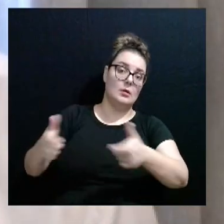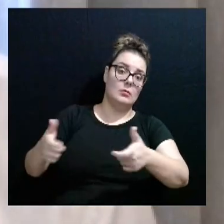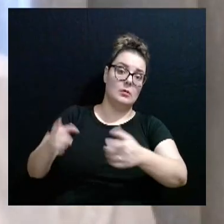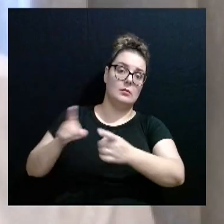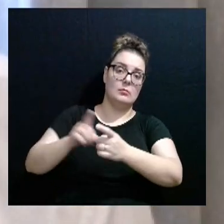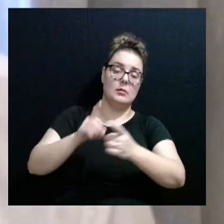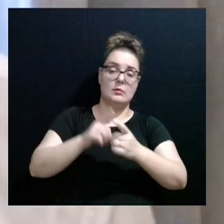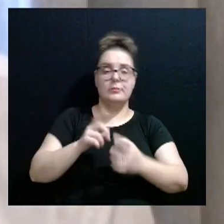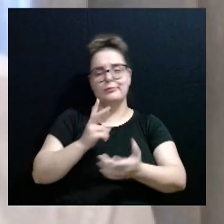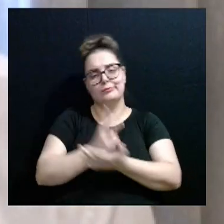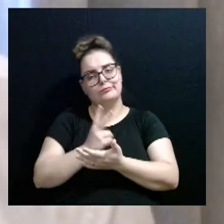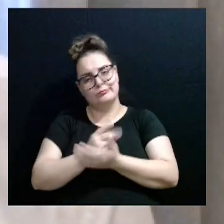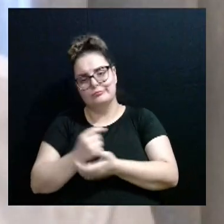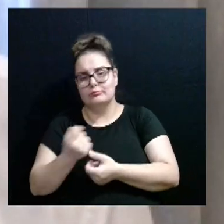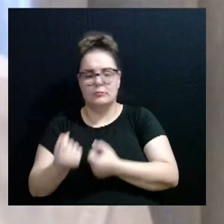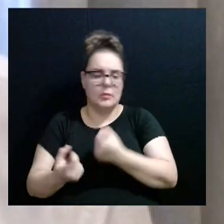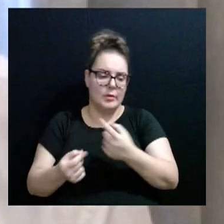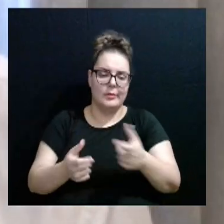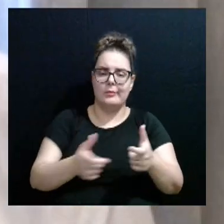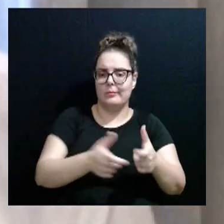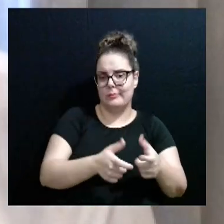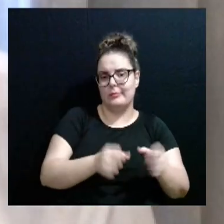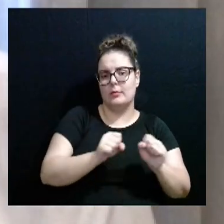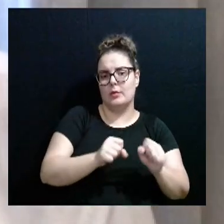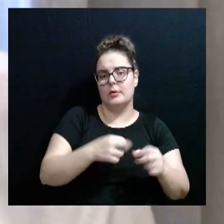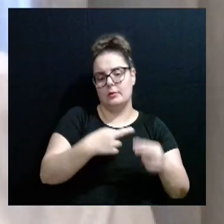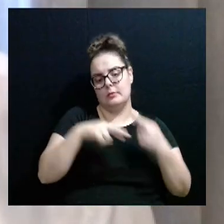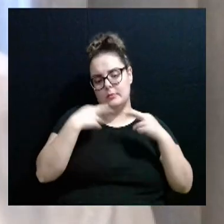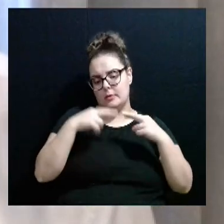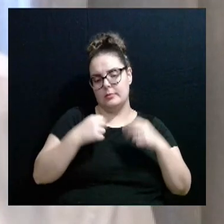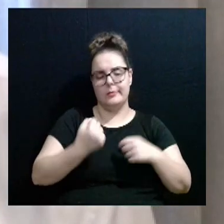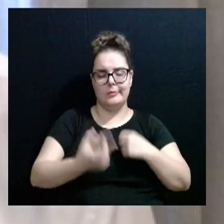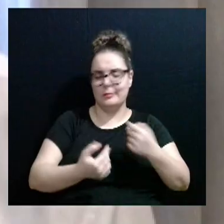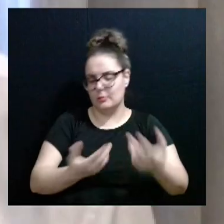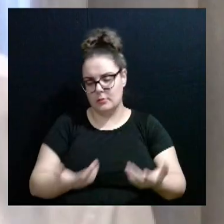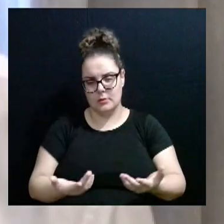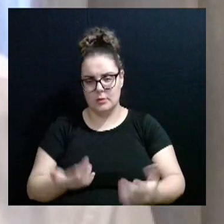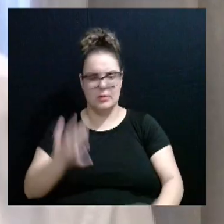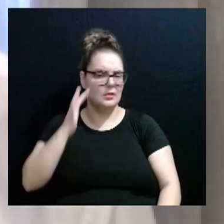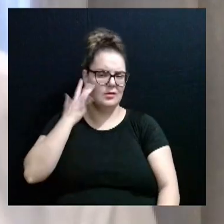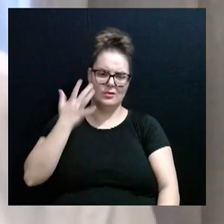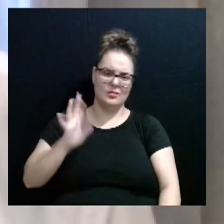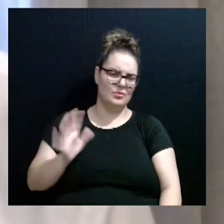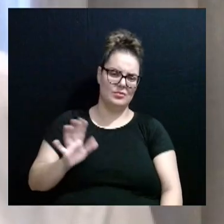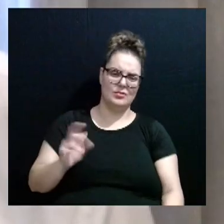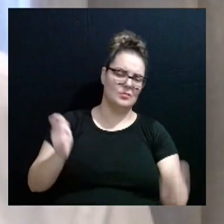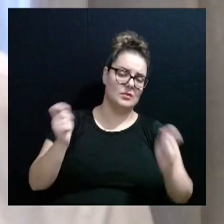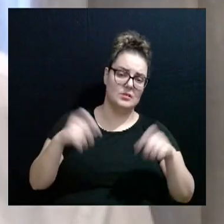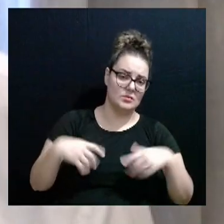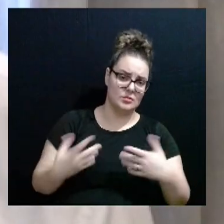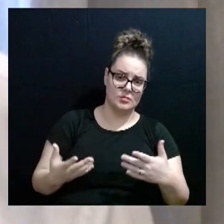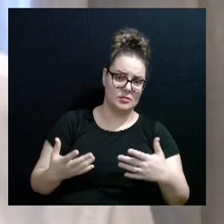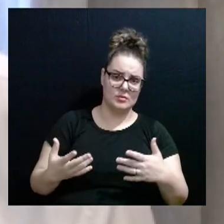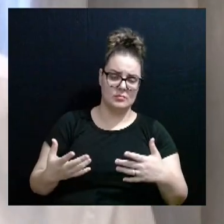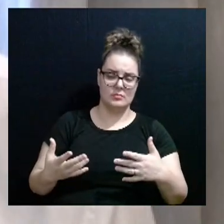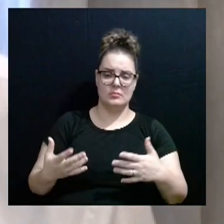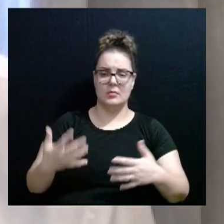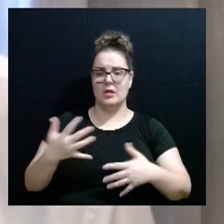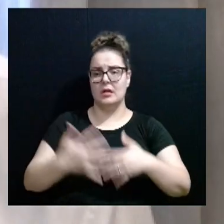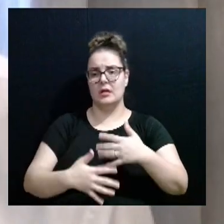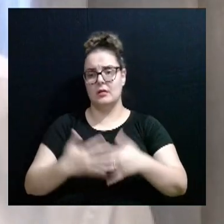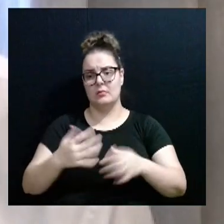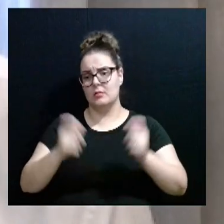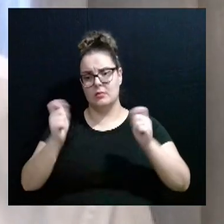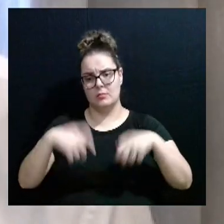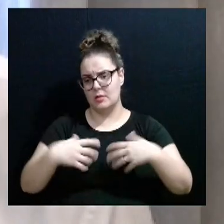uma minoria que pode ter uma reclamação ou outra. Eu não acho que isso vai ser suficiente para impedir a ratificação na União